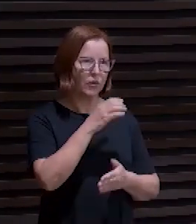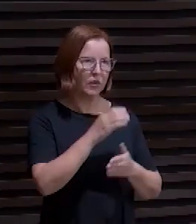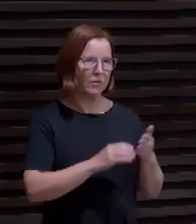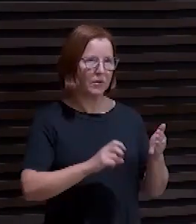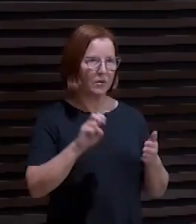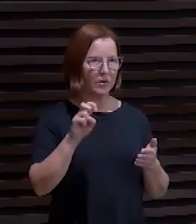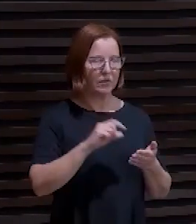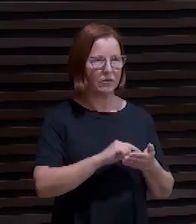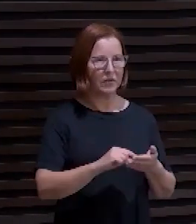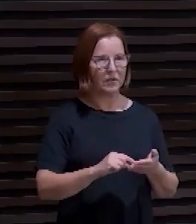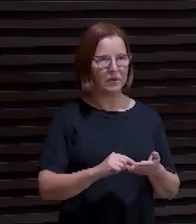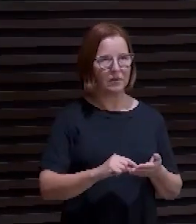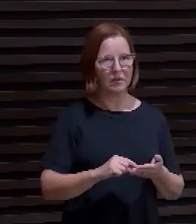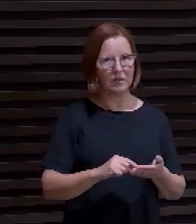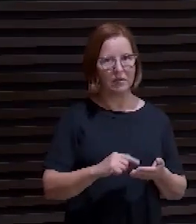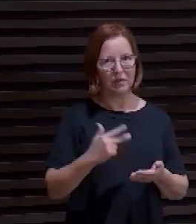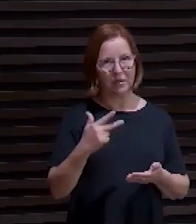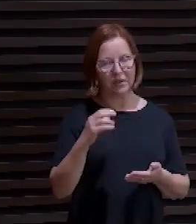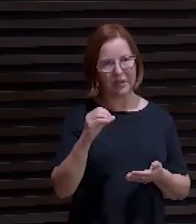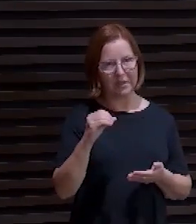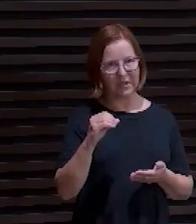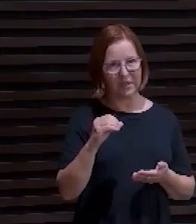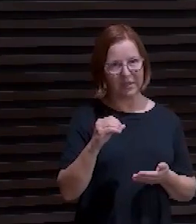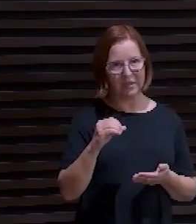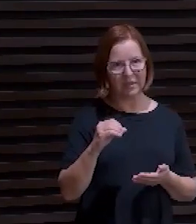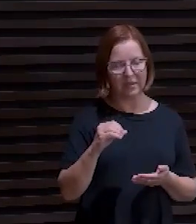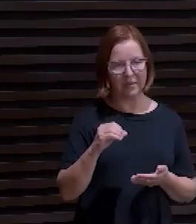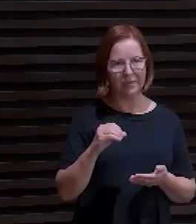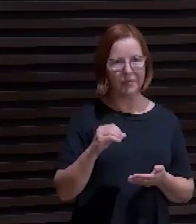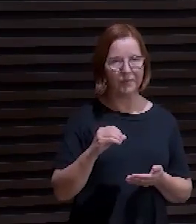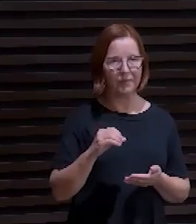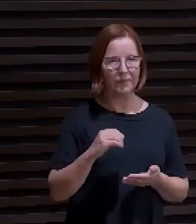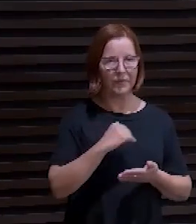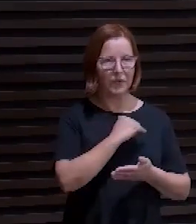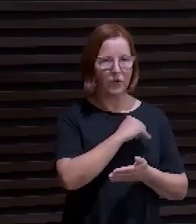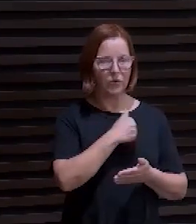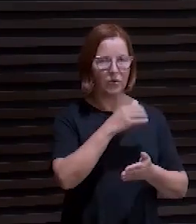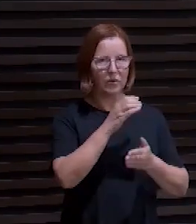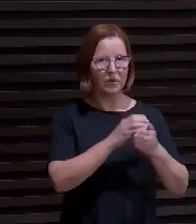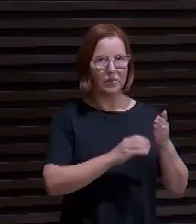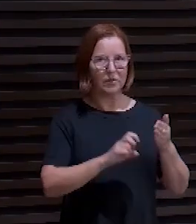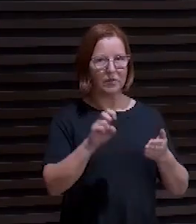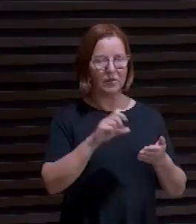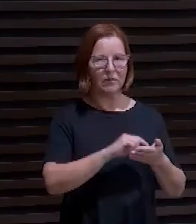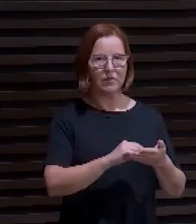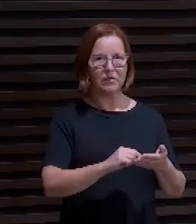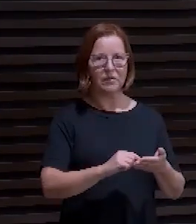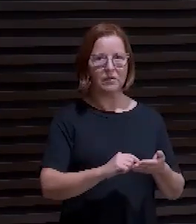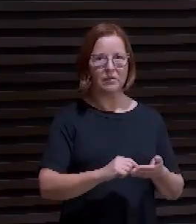5, versículo 30, você pode abrir a sua Bíblia aí, João 5, 30.